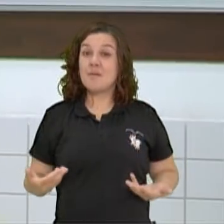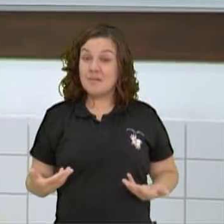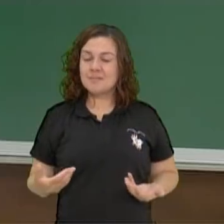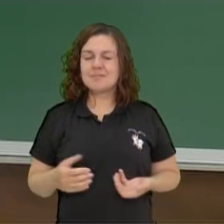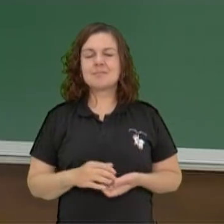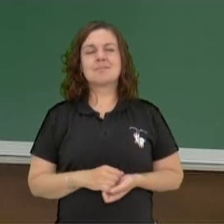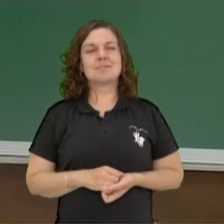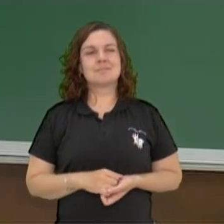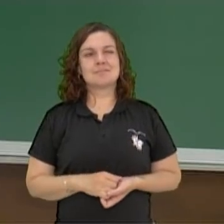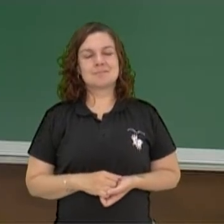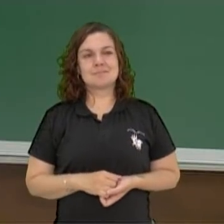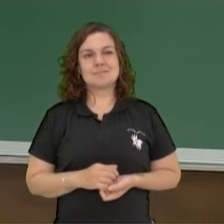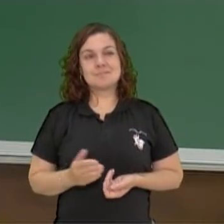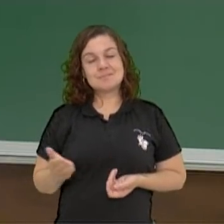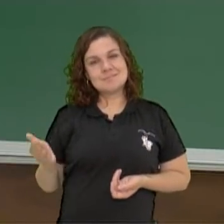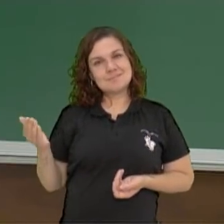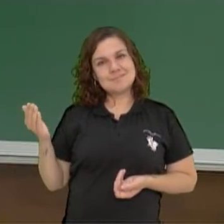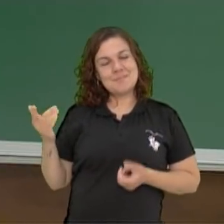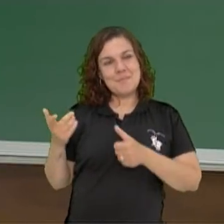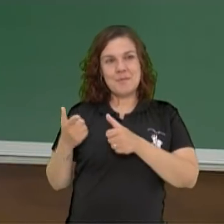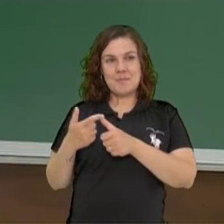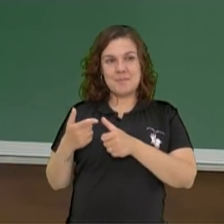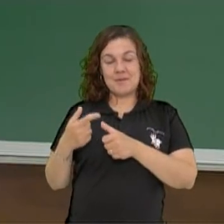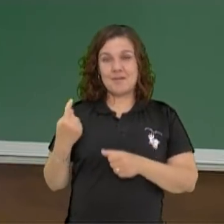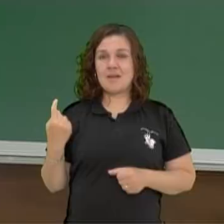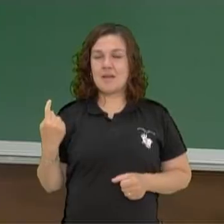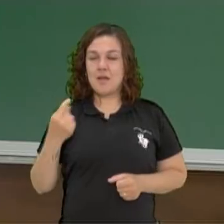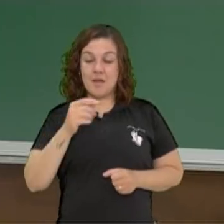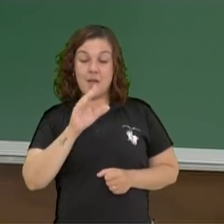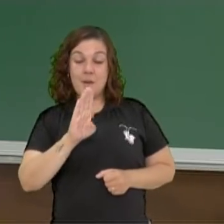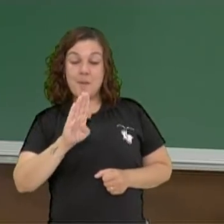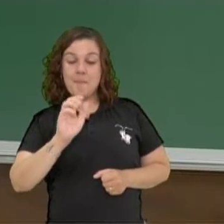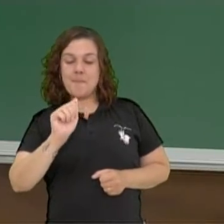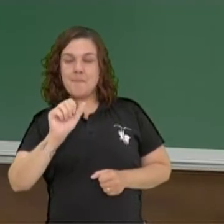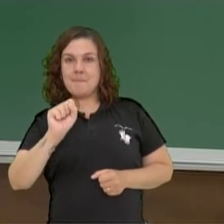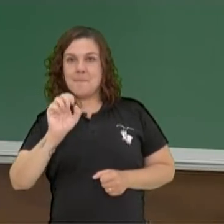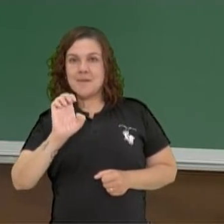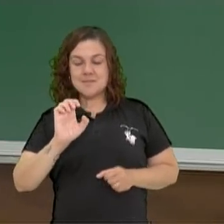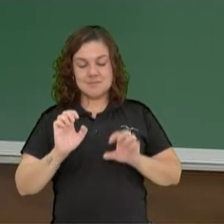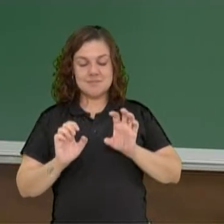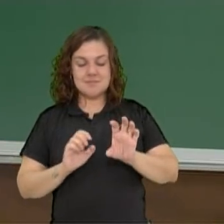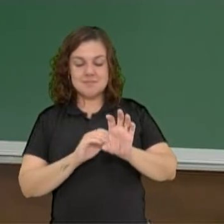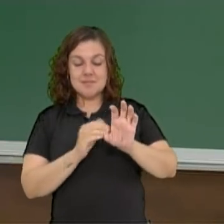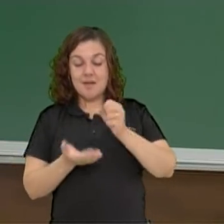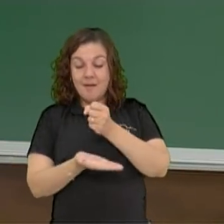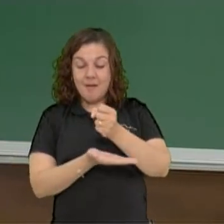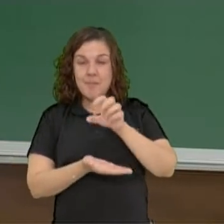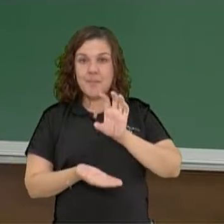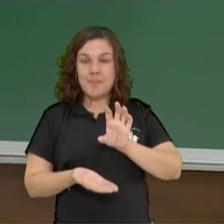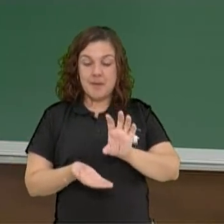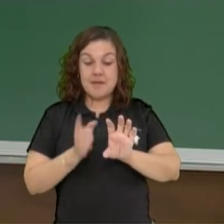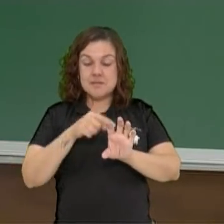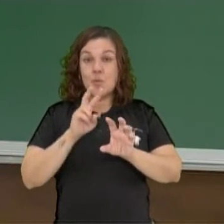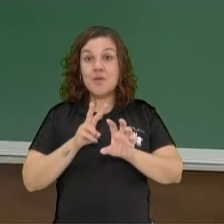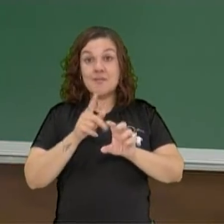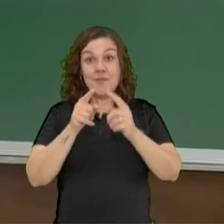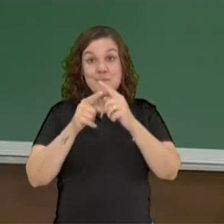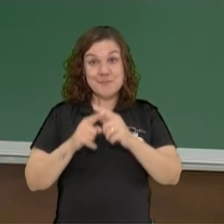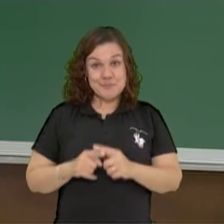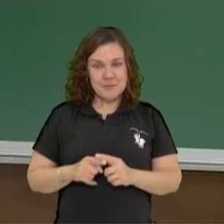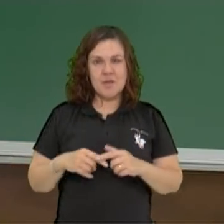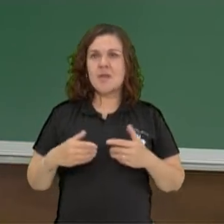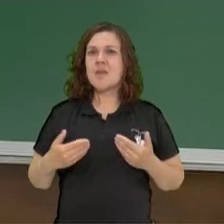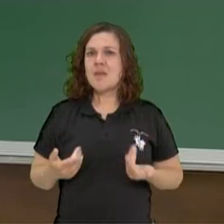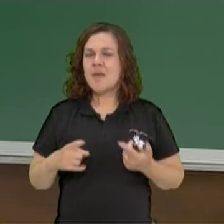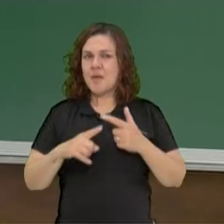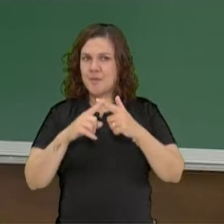só. Então, vamos lá. Primeiro aqui, a professora colocou a base, né? A base é sempre o número ali que vai ser multiplicado, né? Quem que